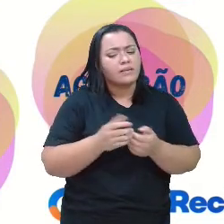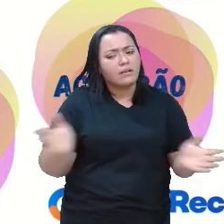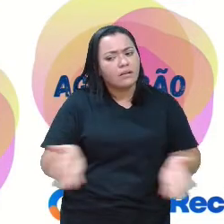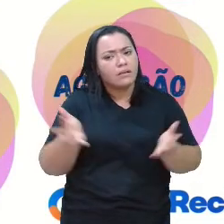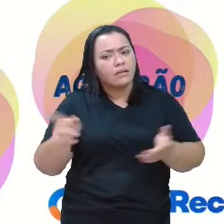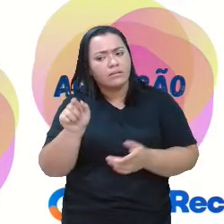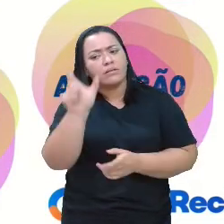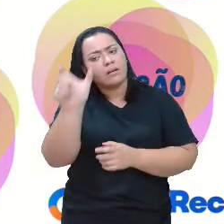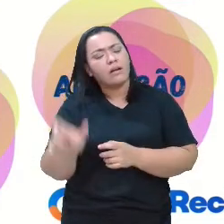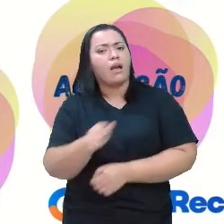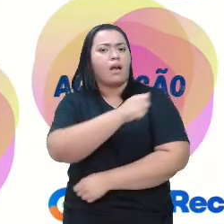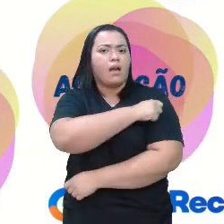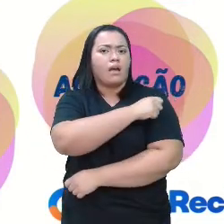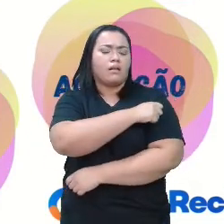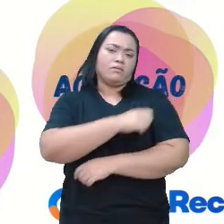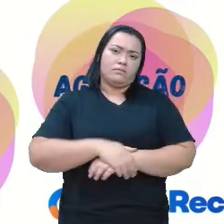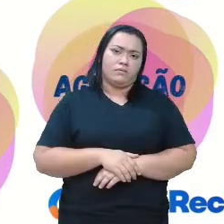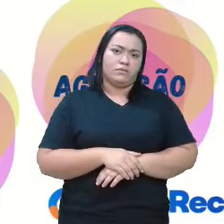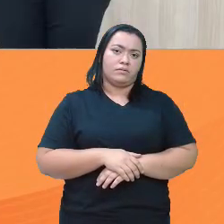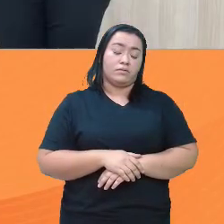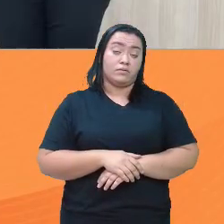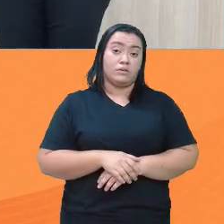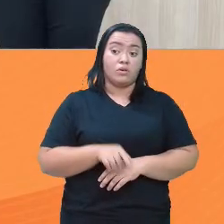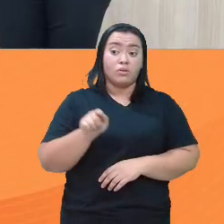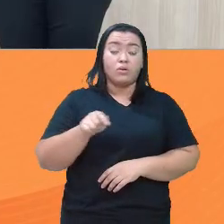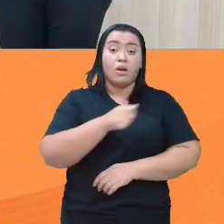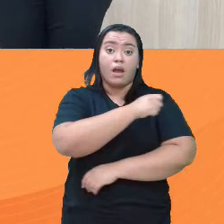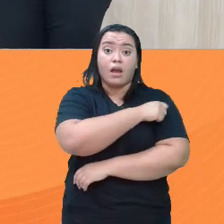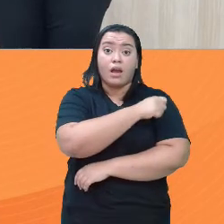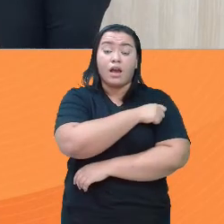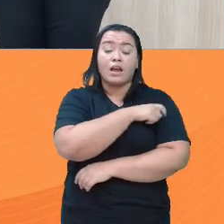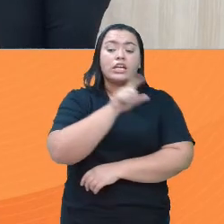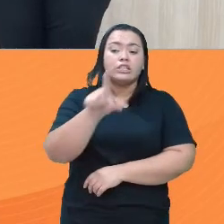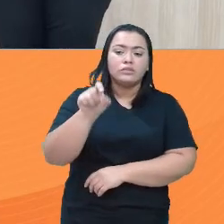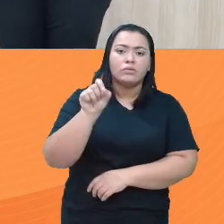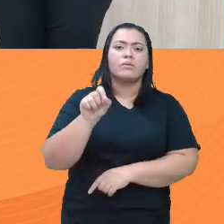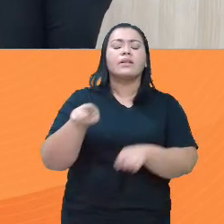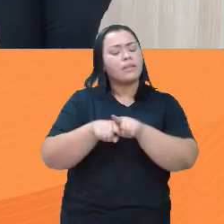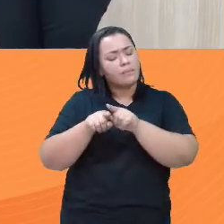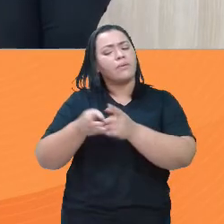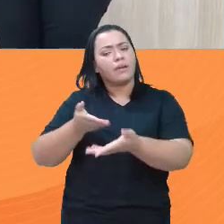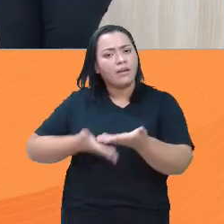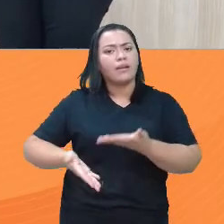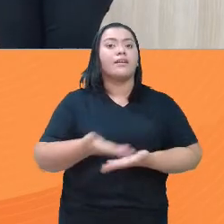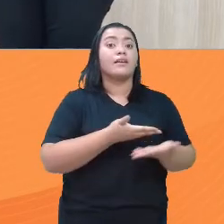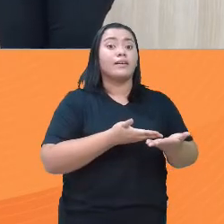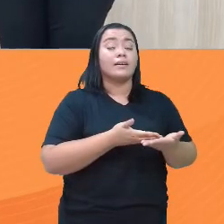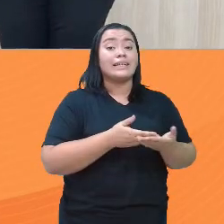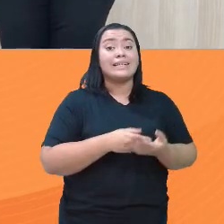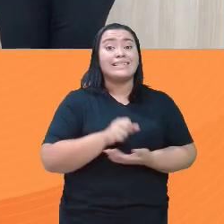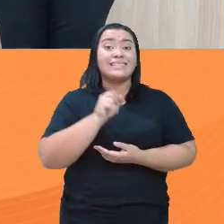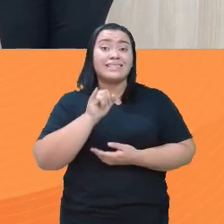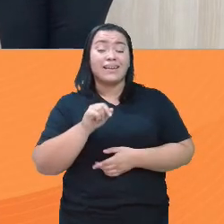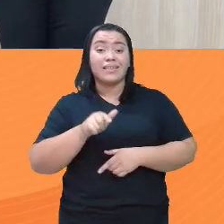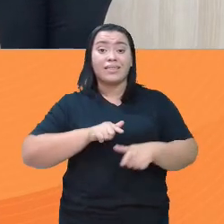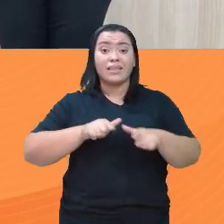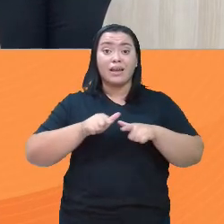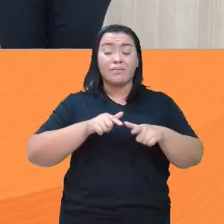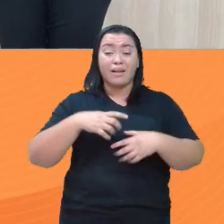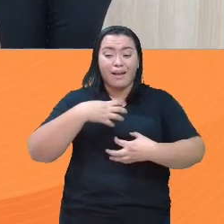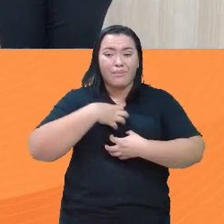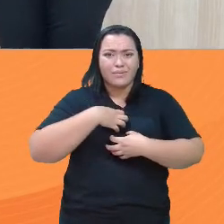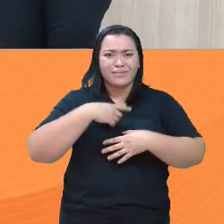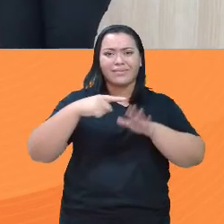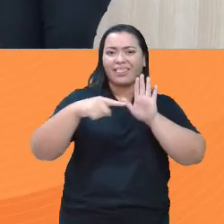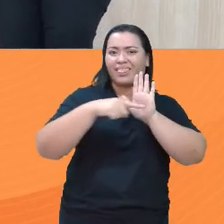estudante realize, que o estudante escolha, que o estudante interaja. Então, se o trabalho se configura em emoções